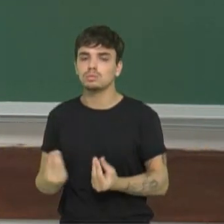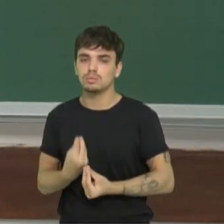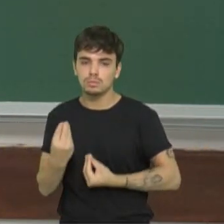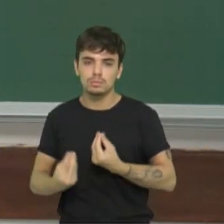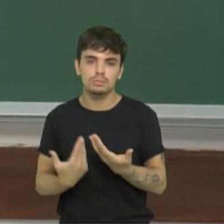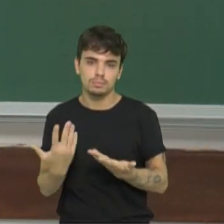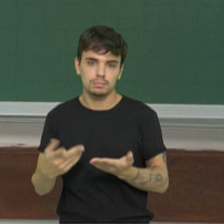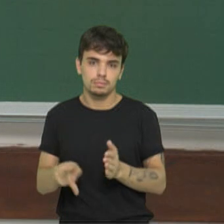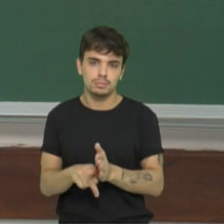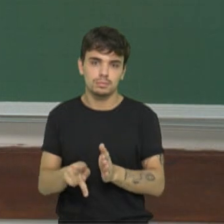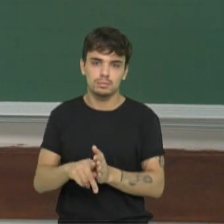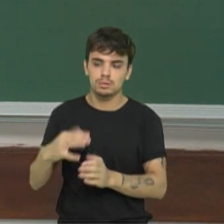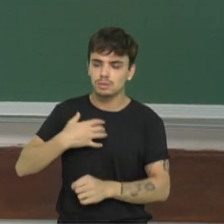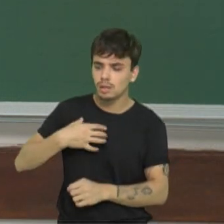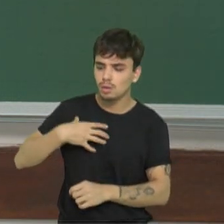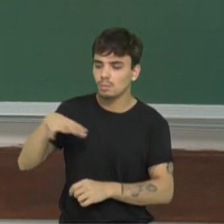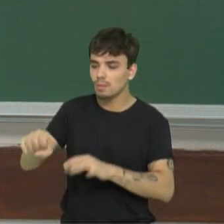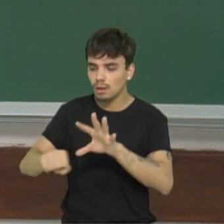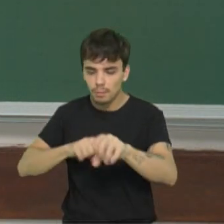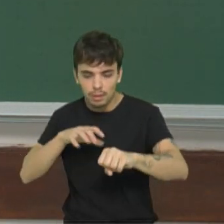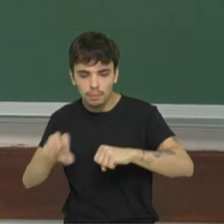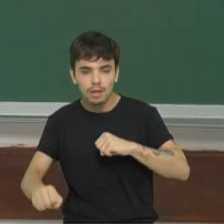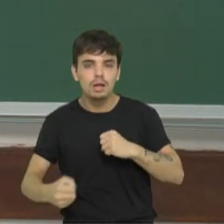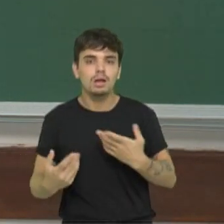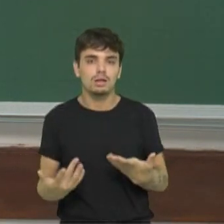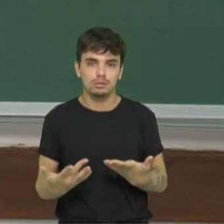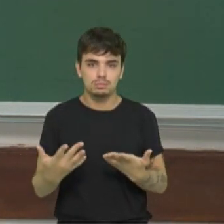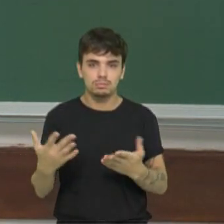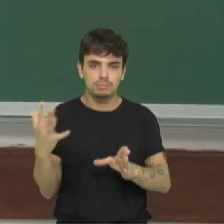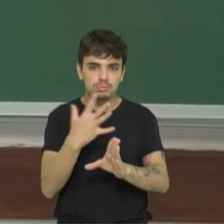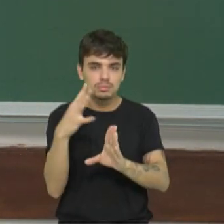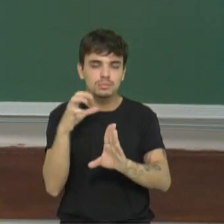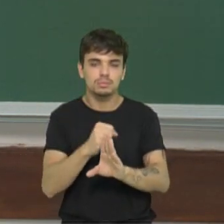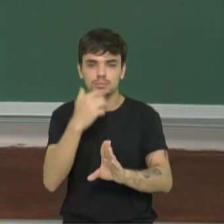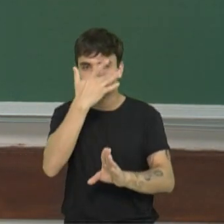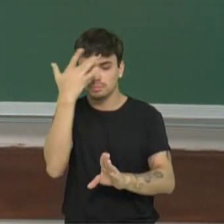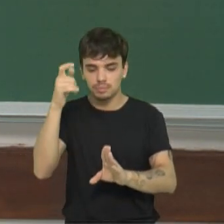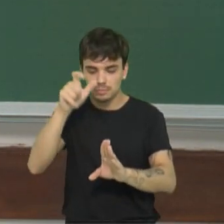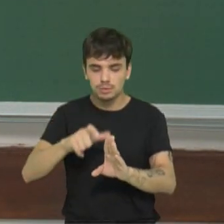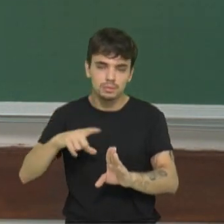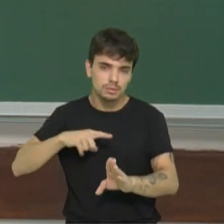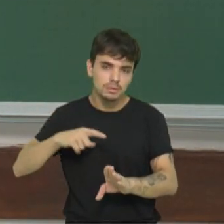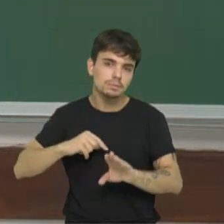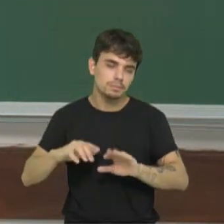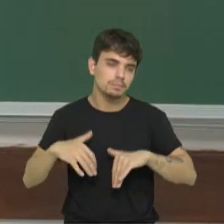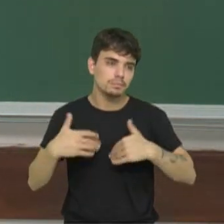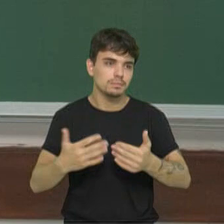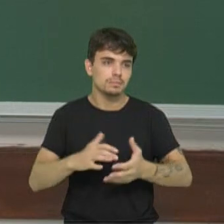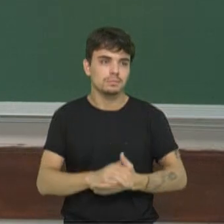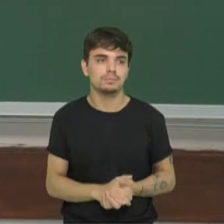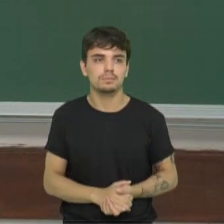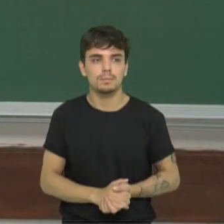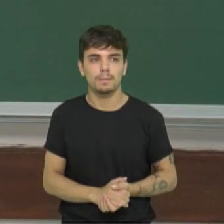estilos de caça-talentos, né, ou essas competições musicais, ok?